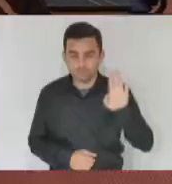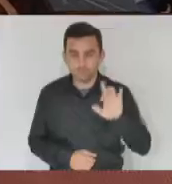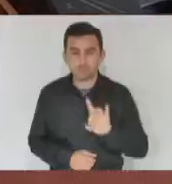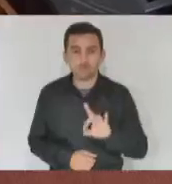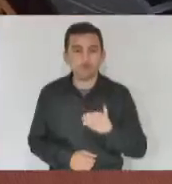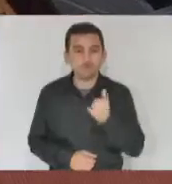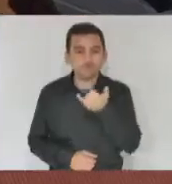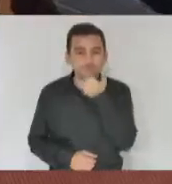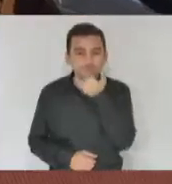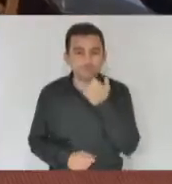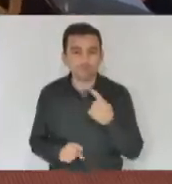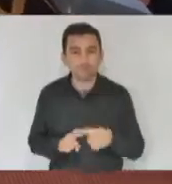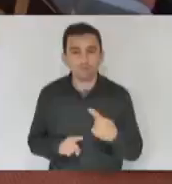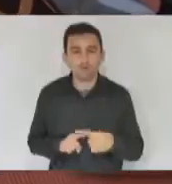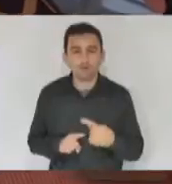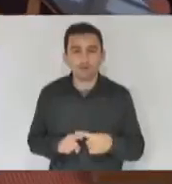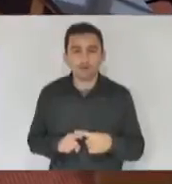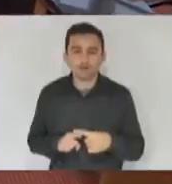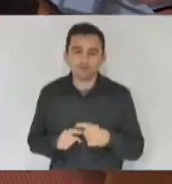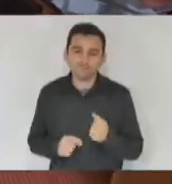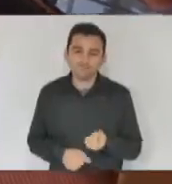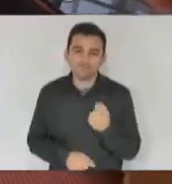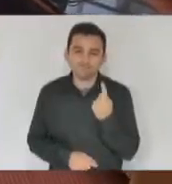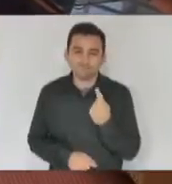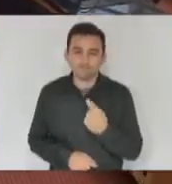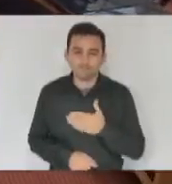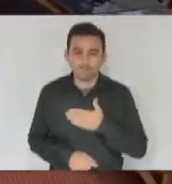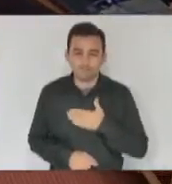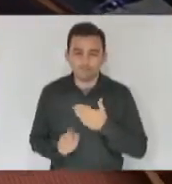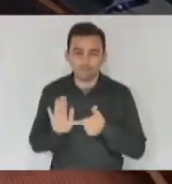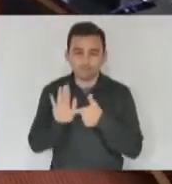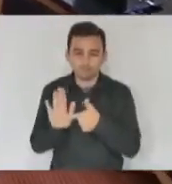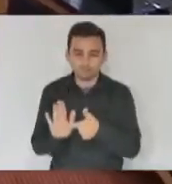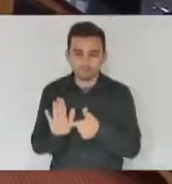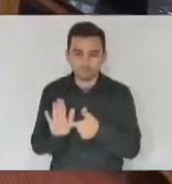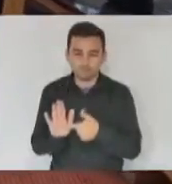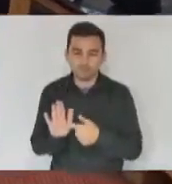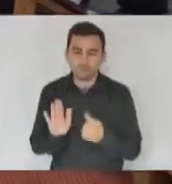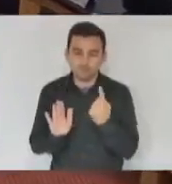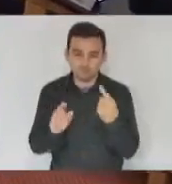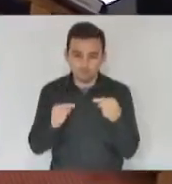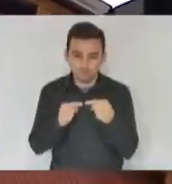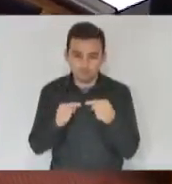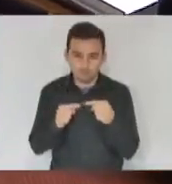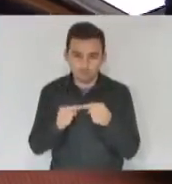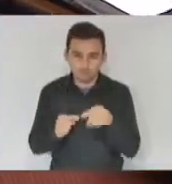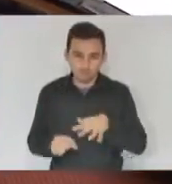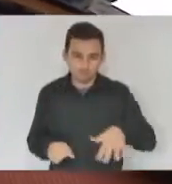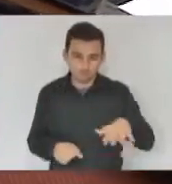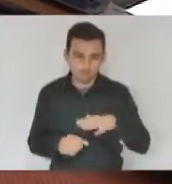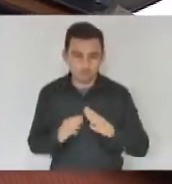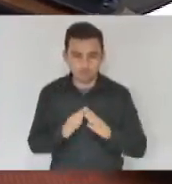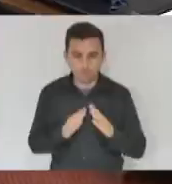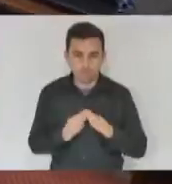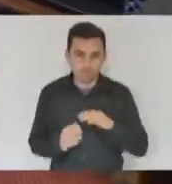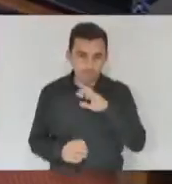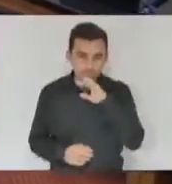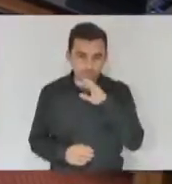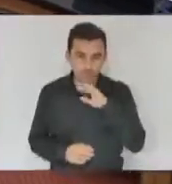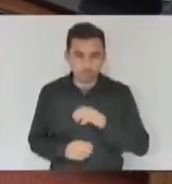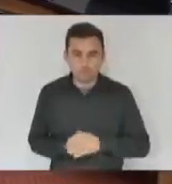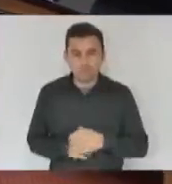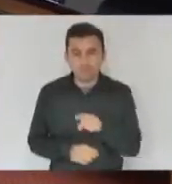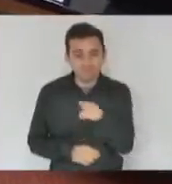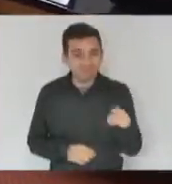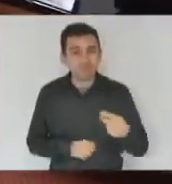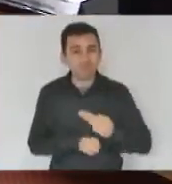justificar, porque fica um pouco estranha as minhas duas indicações. Uma se refere ao pessoal da Casa Animal. Tu vê, deputado, eles me